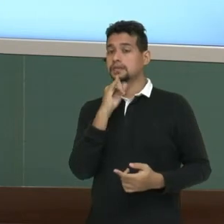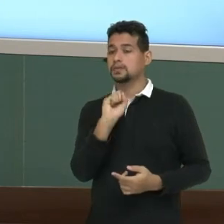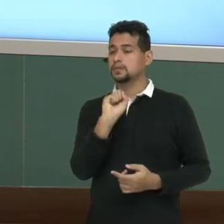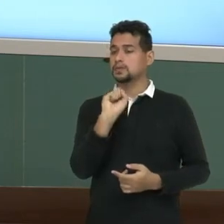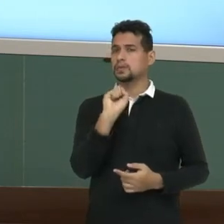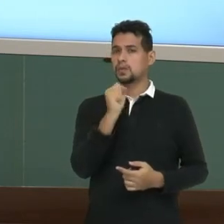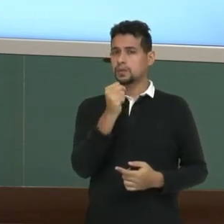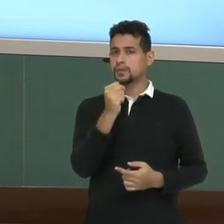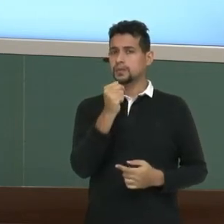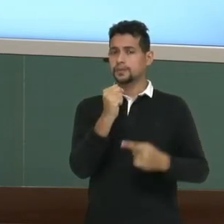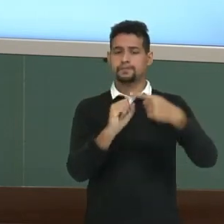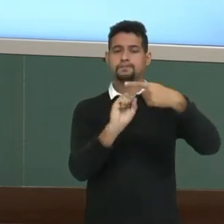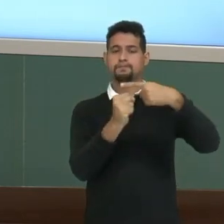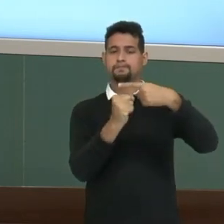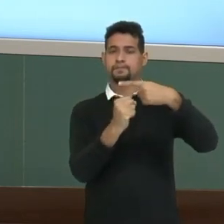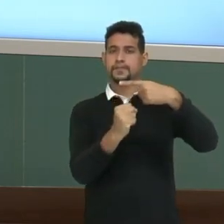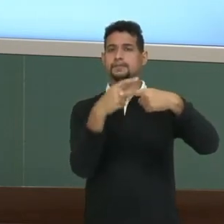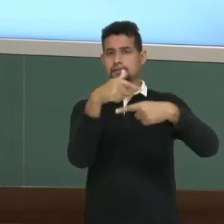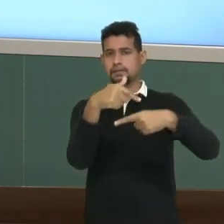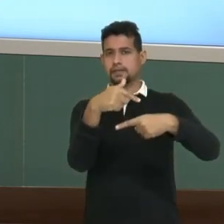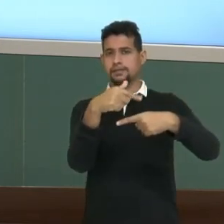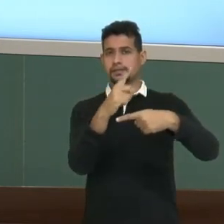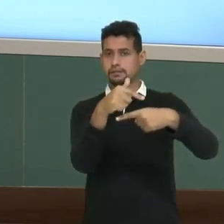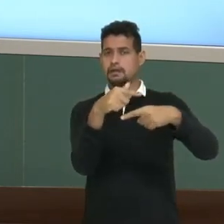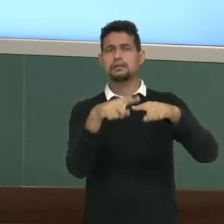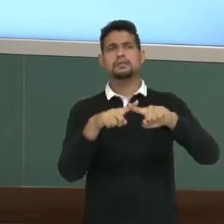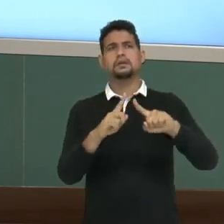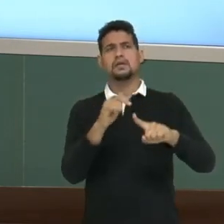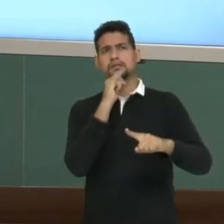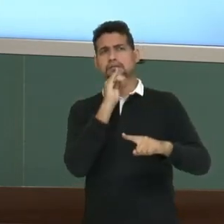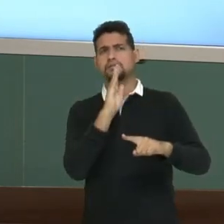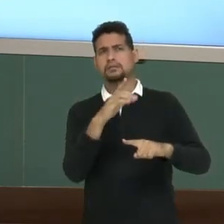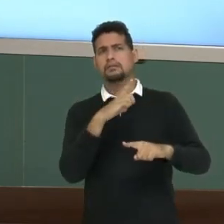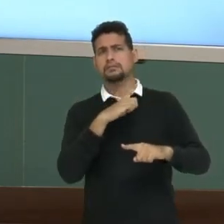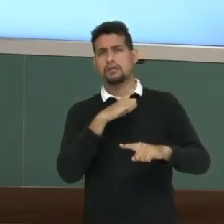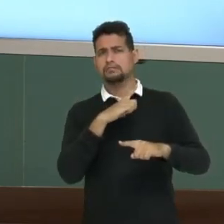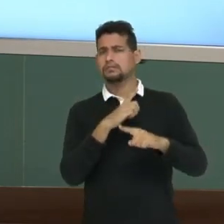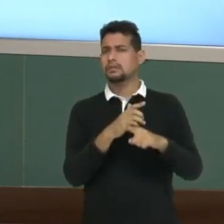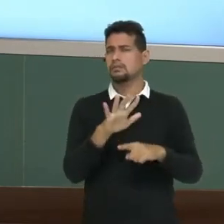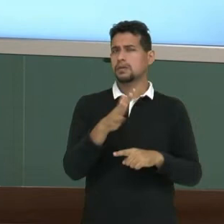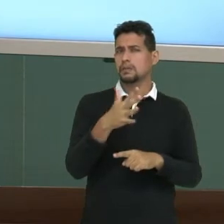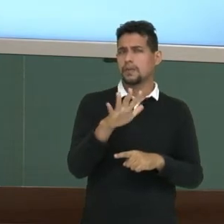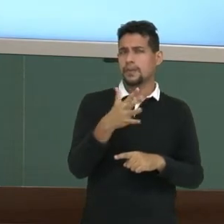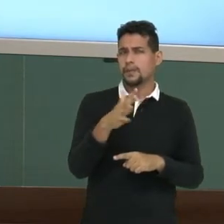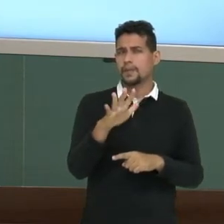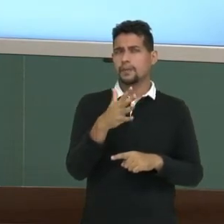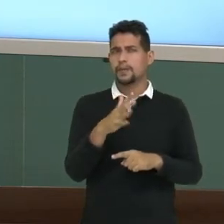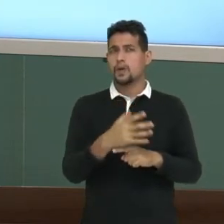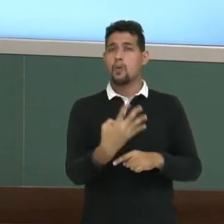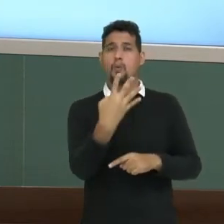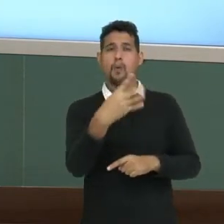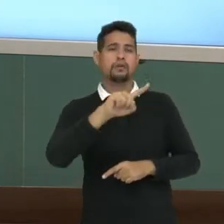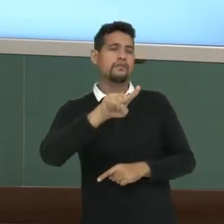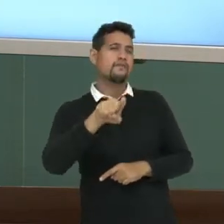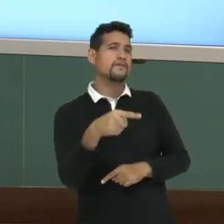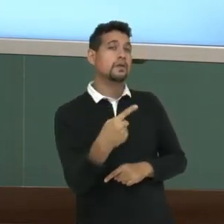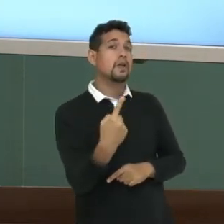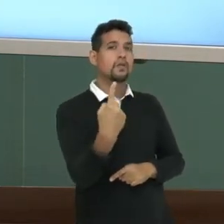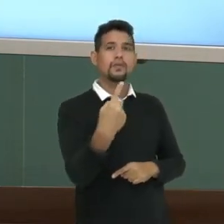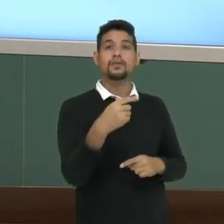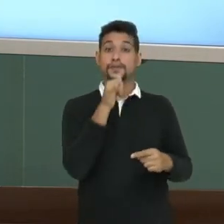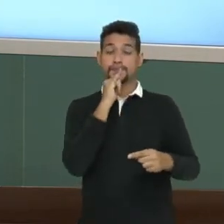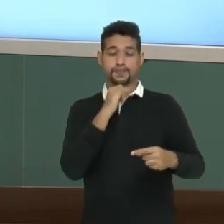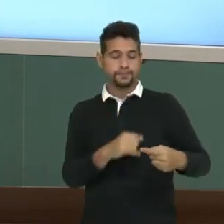de 17 sobre 17. Como raiz de 17 aproximadamente 4,1, fizemos